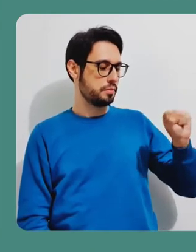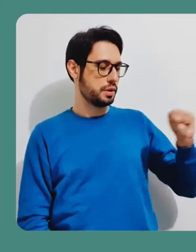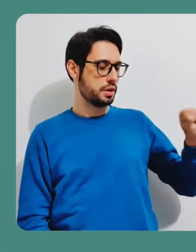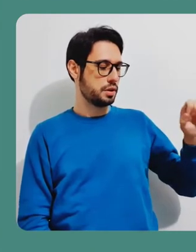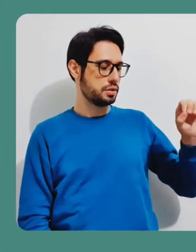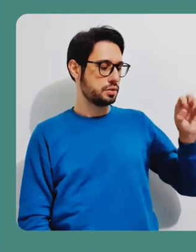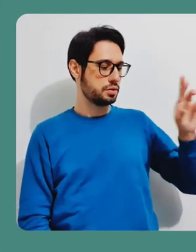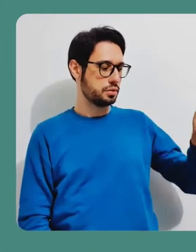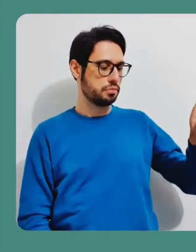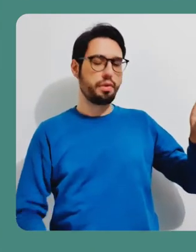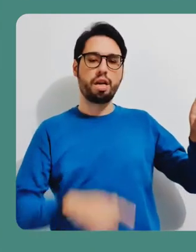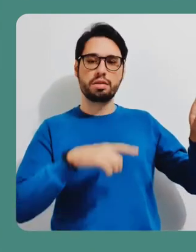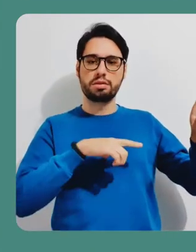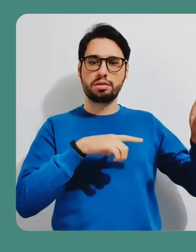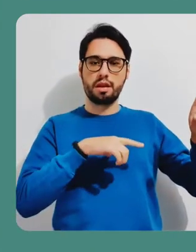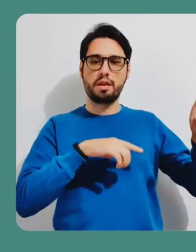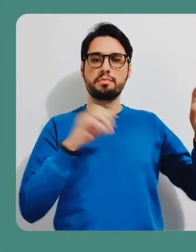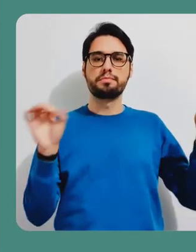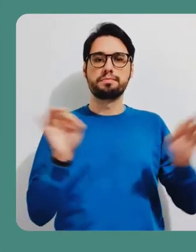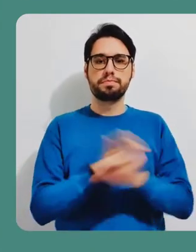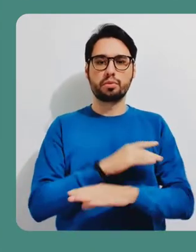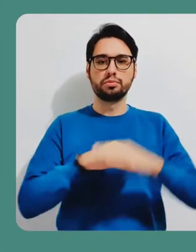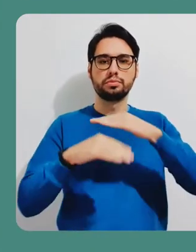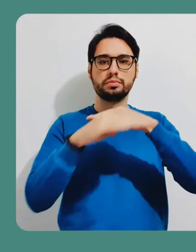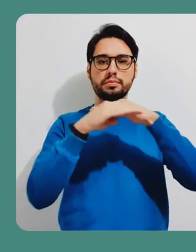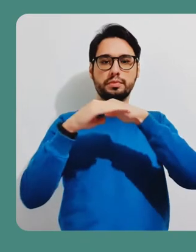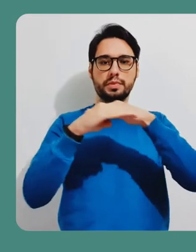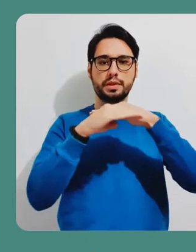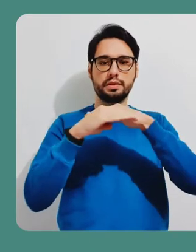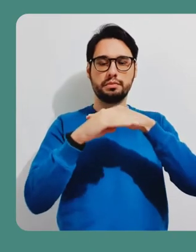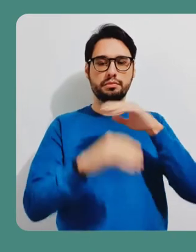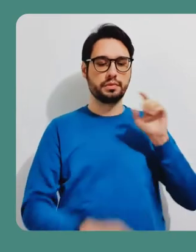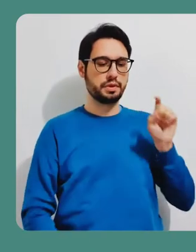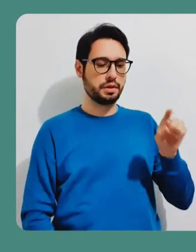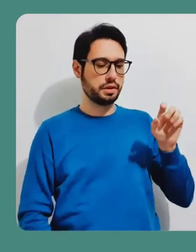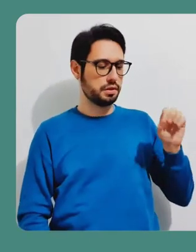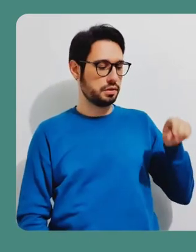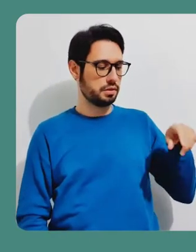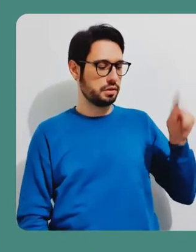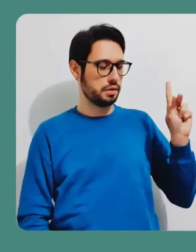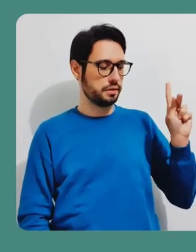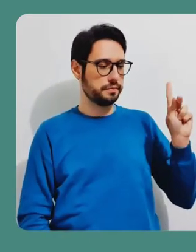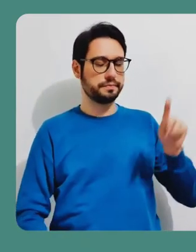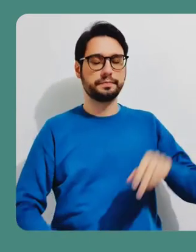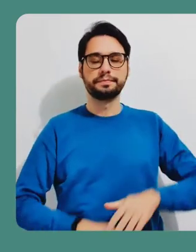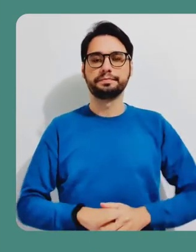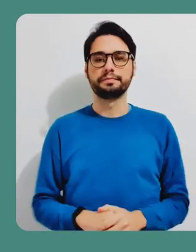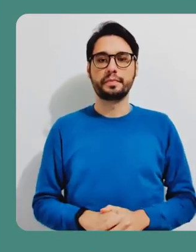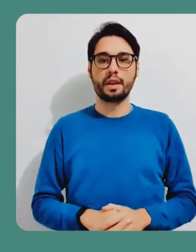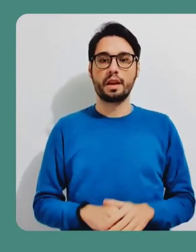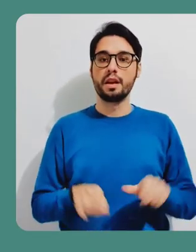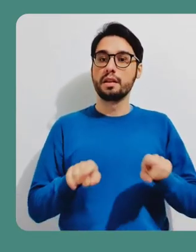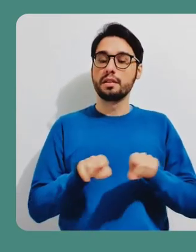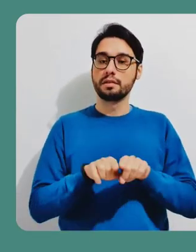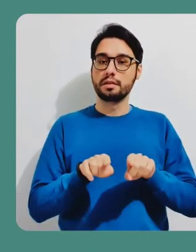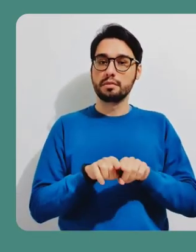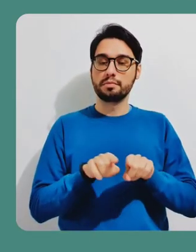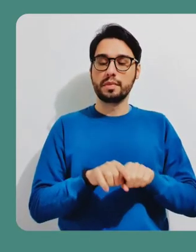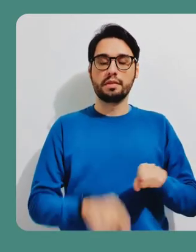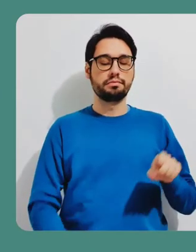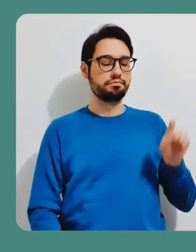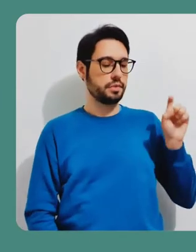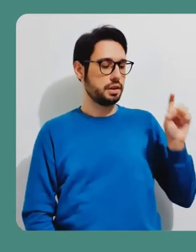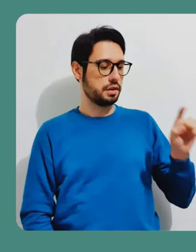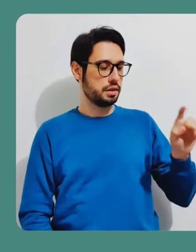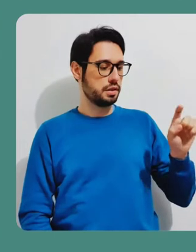seguida compressor o audacity já tem um padrão que você pode alterar a gente vai utilizar o padrão e clicar